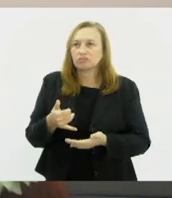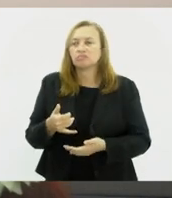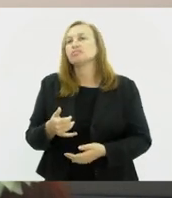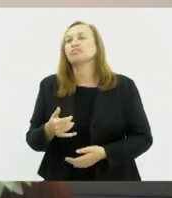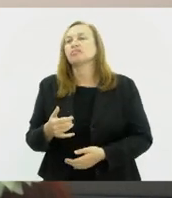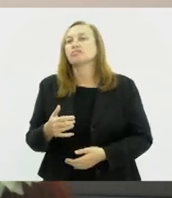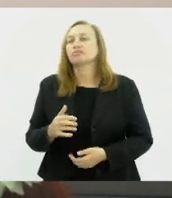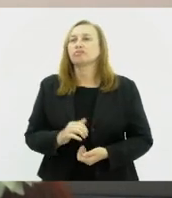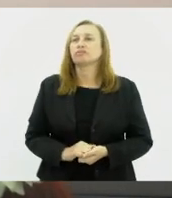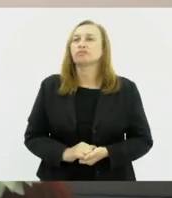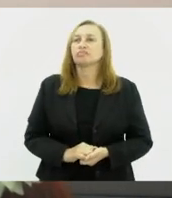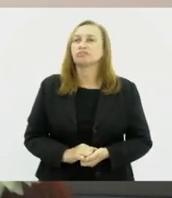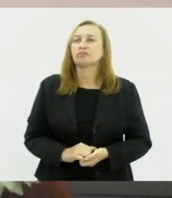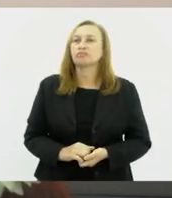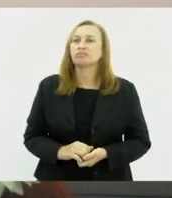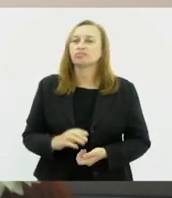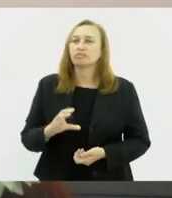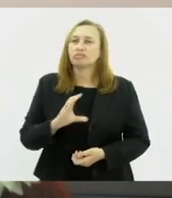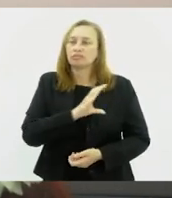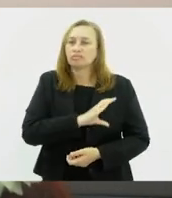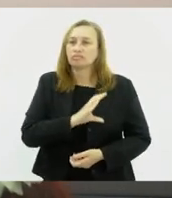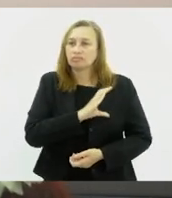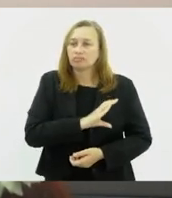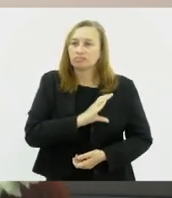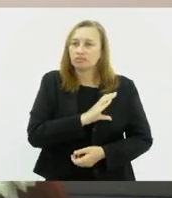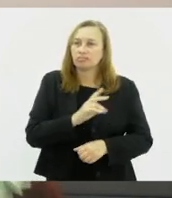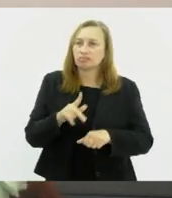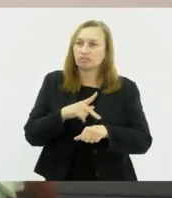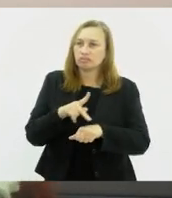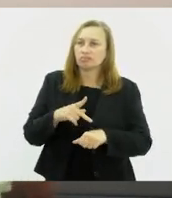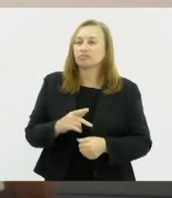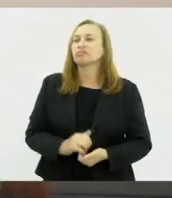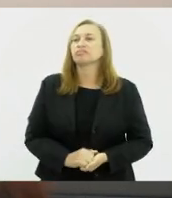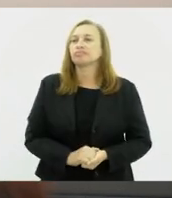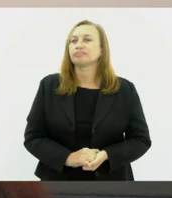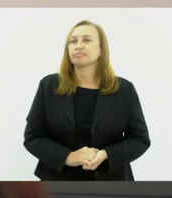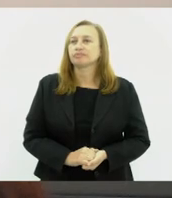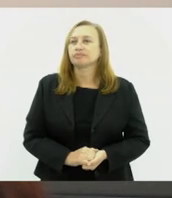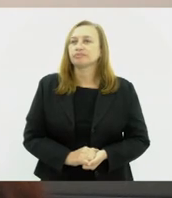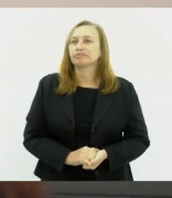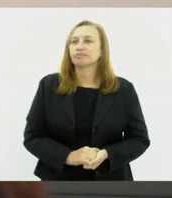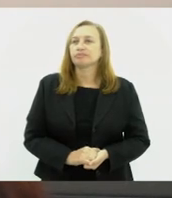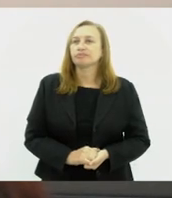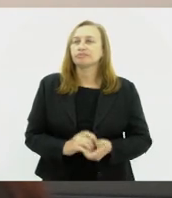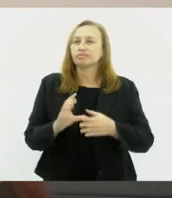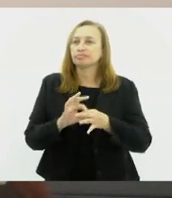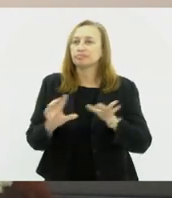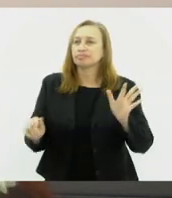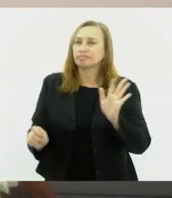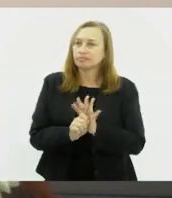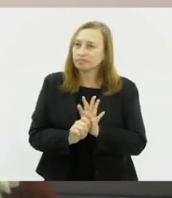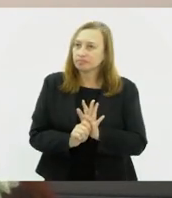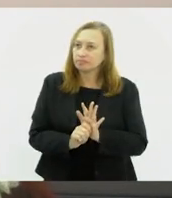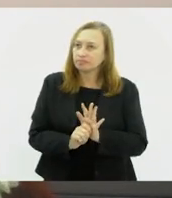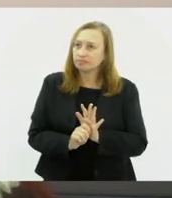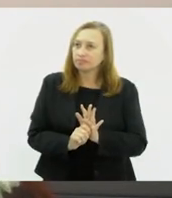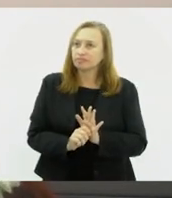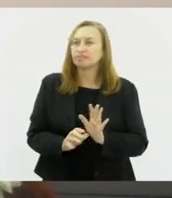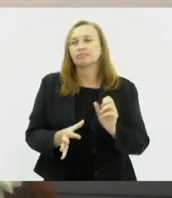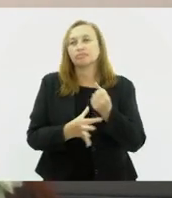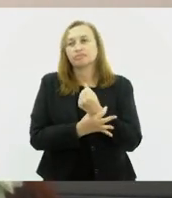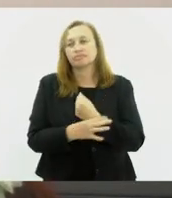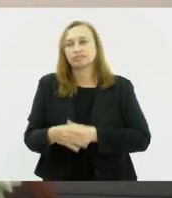Unido né e para nós temos que a legalização da maconha é uma questão de segurança